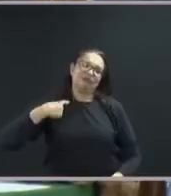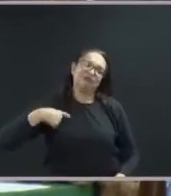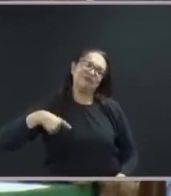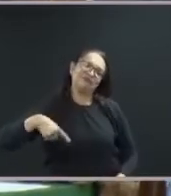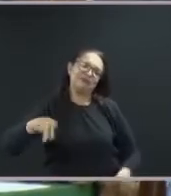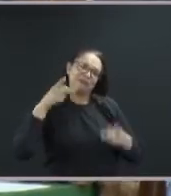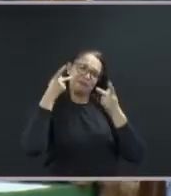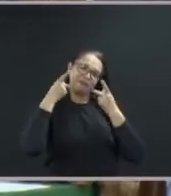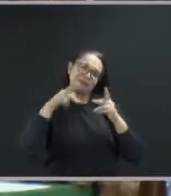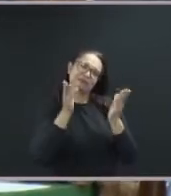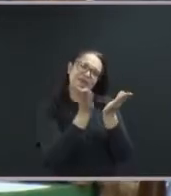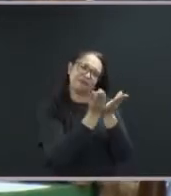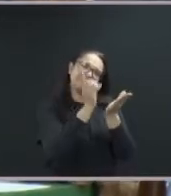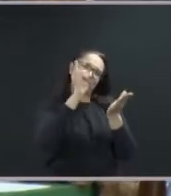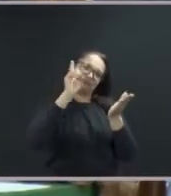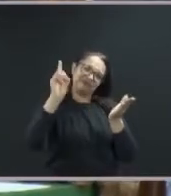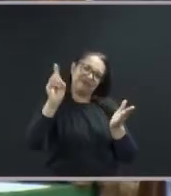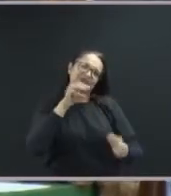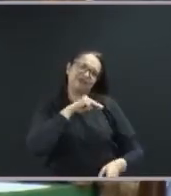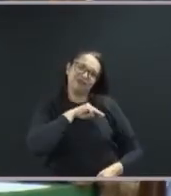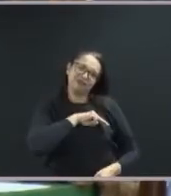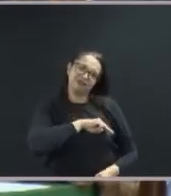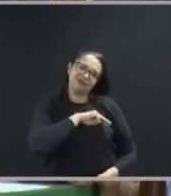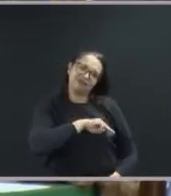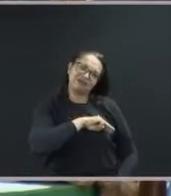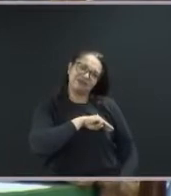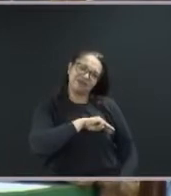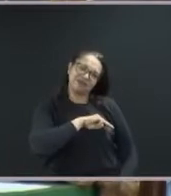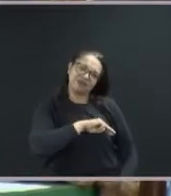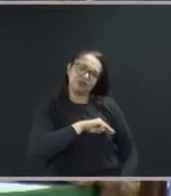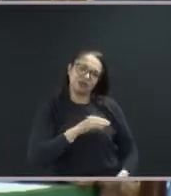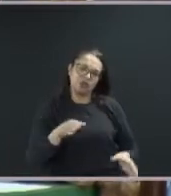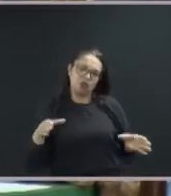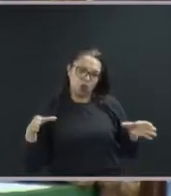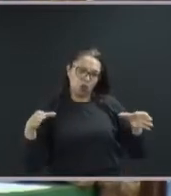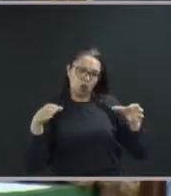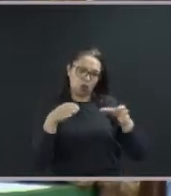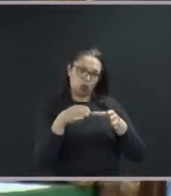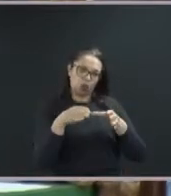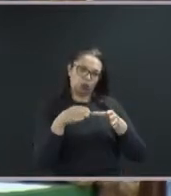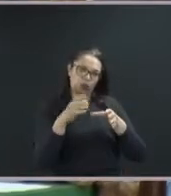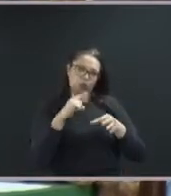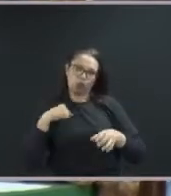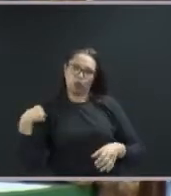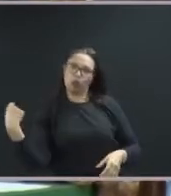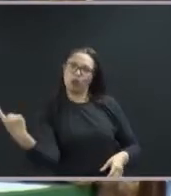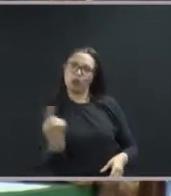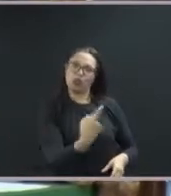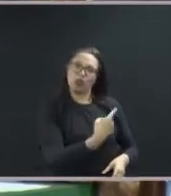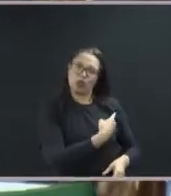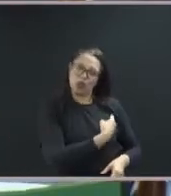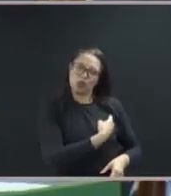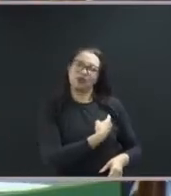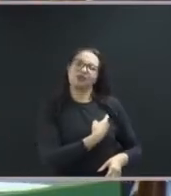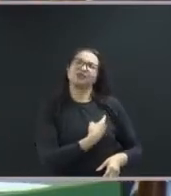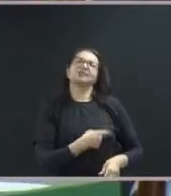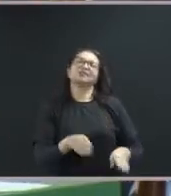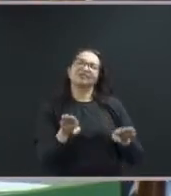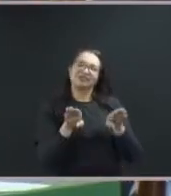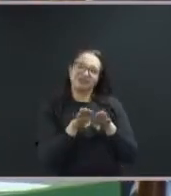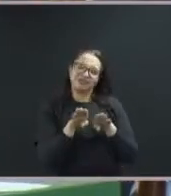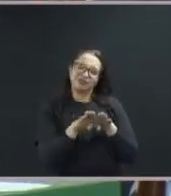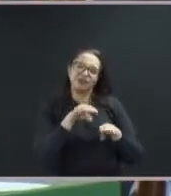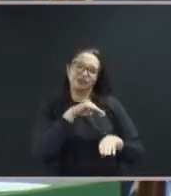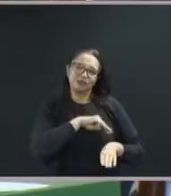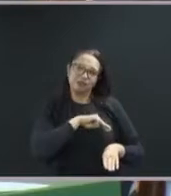aqui um grupo de homens e mulheres que estão fazendo missões no Ministério de Perus. A irmã vai lá para o